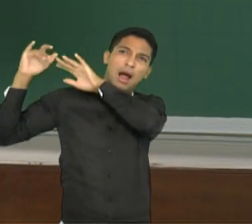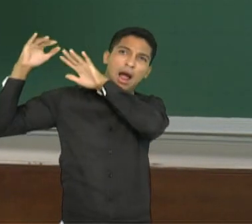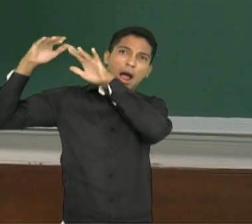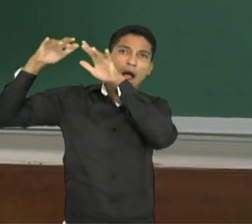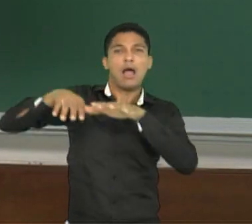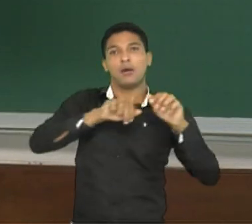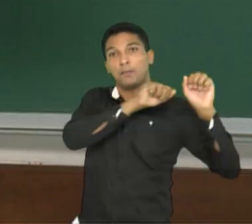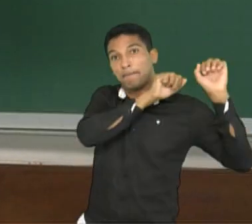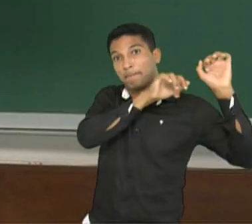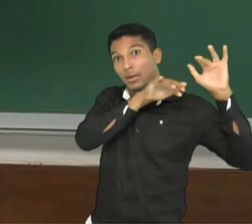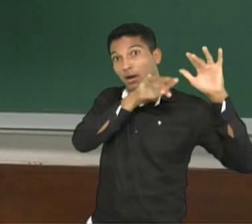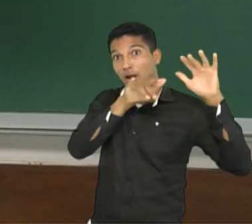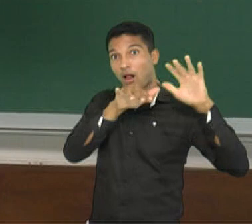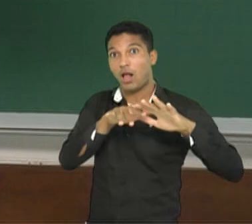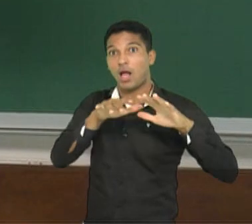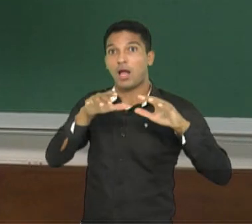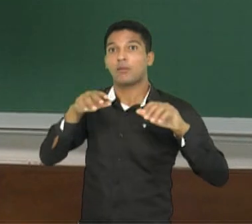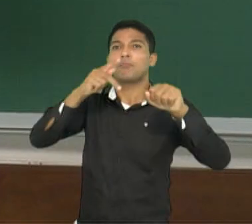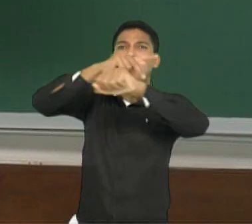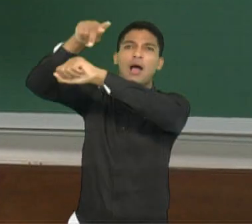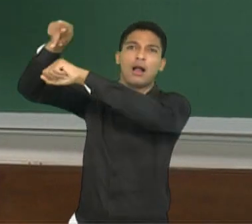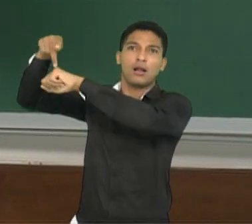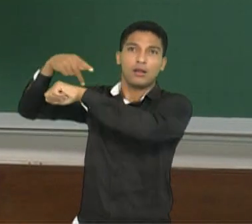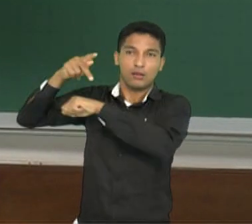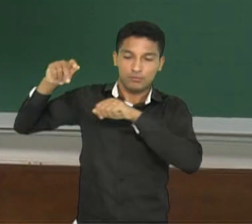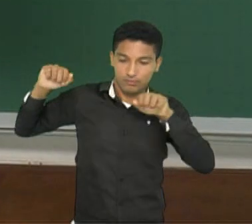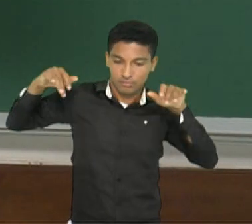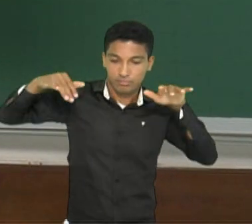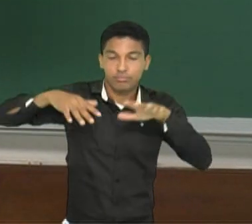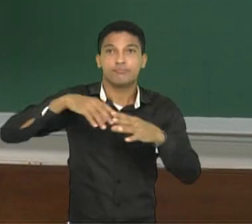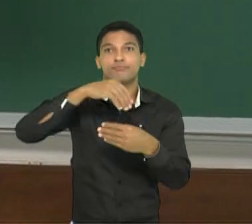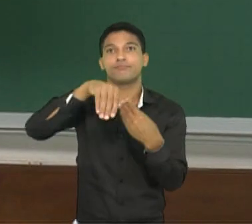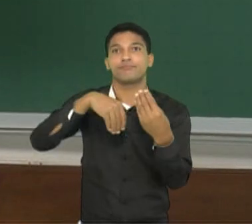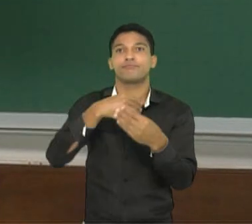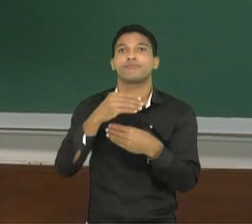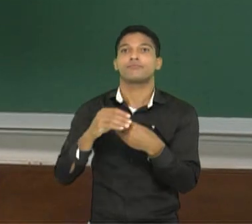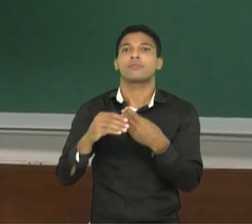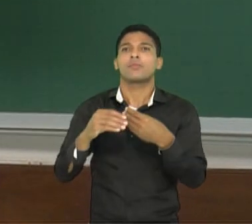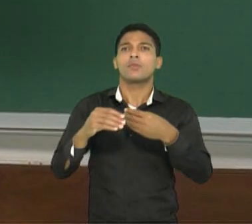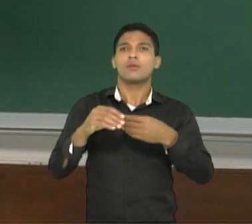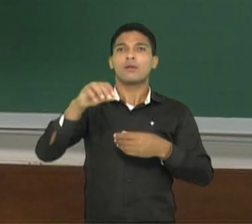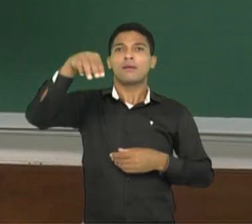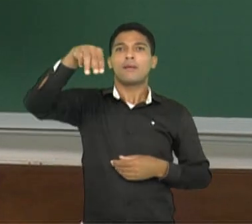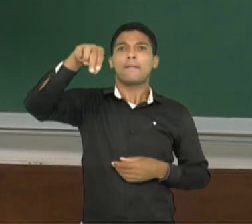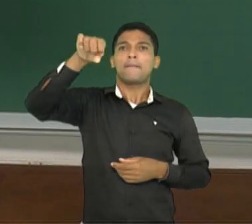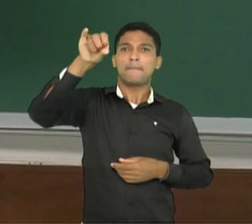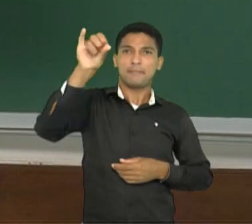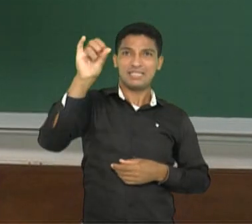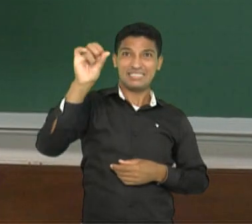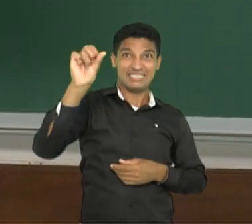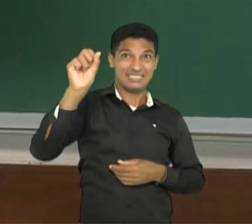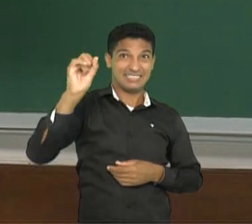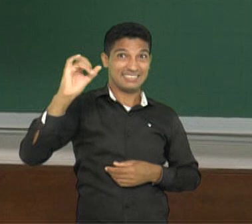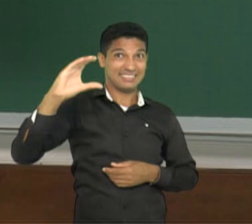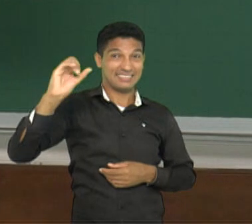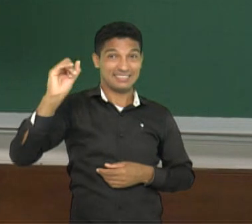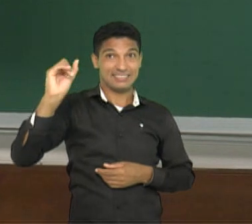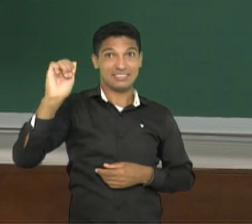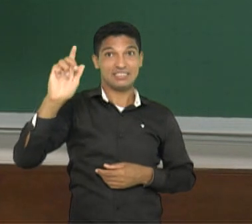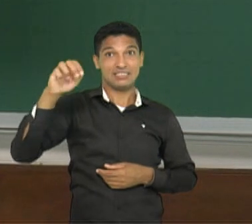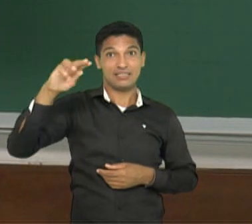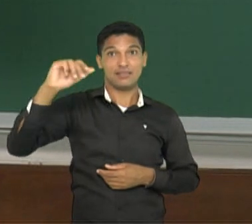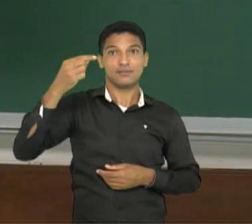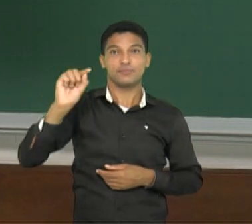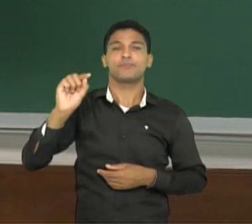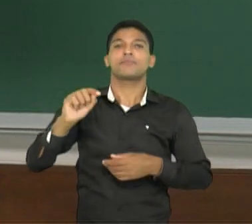uma população ali de em torno de 211 milhões de habitantes, segundo as últimas estimativas ali, né, as